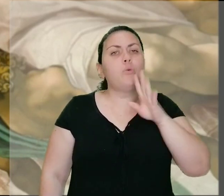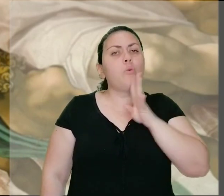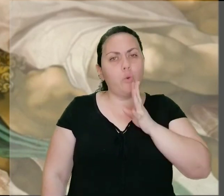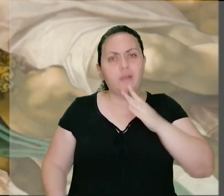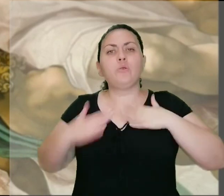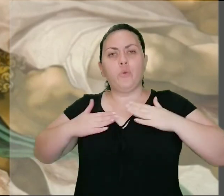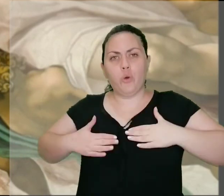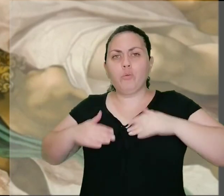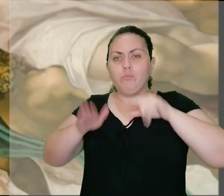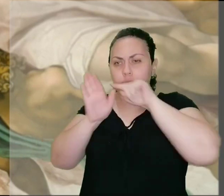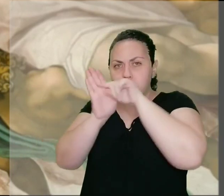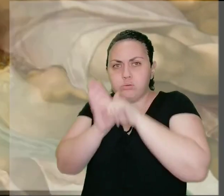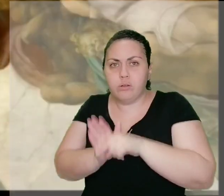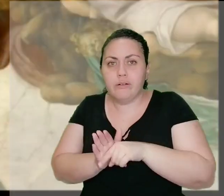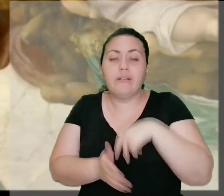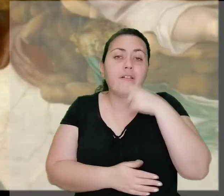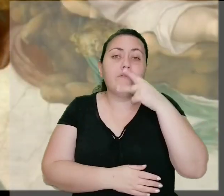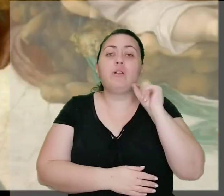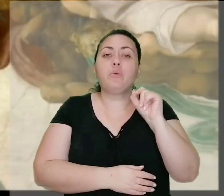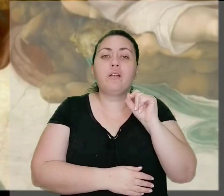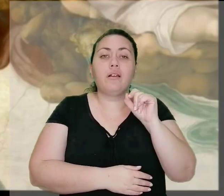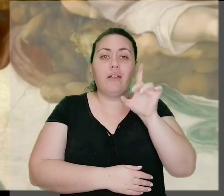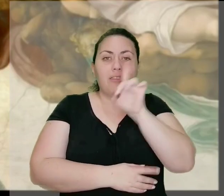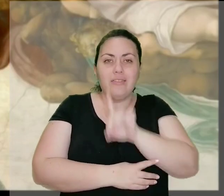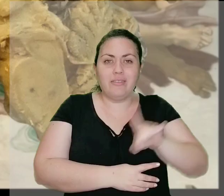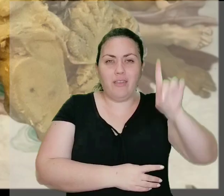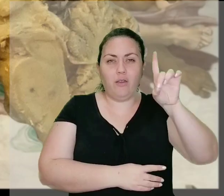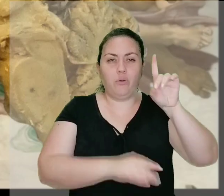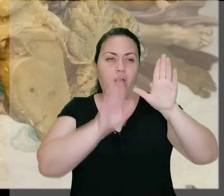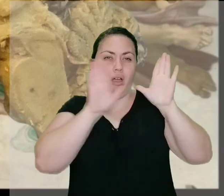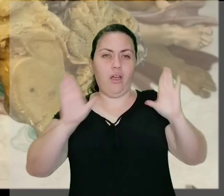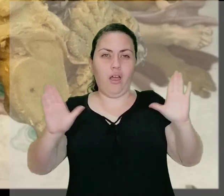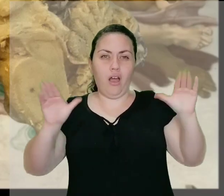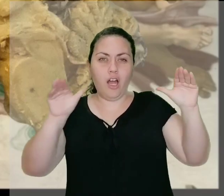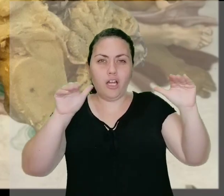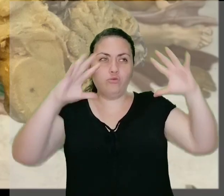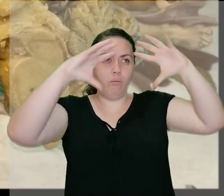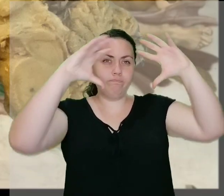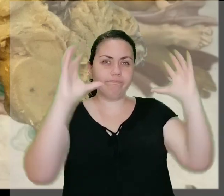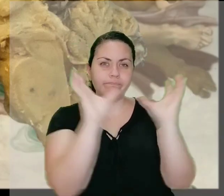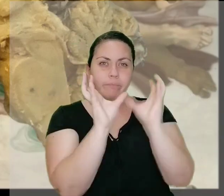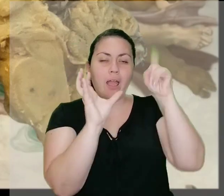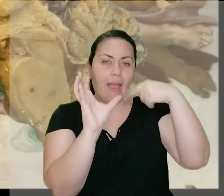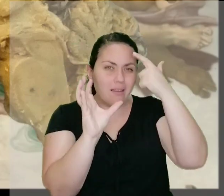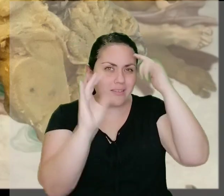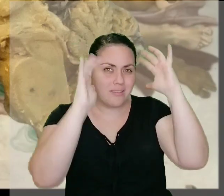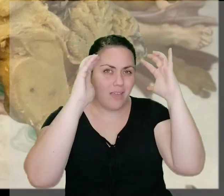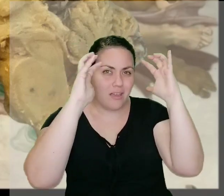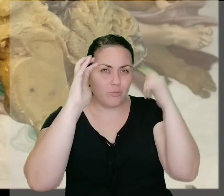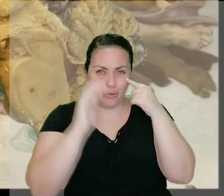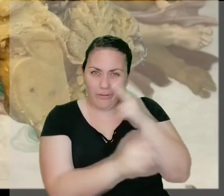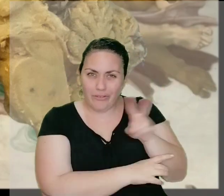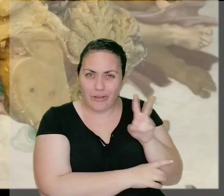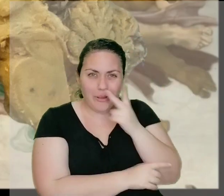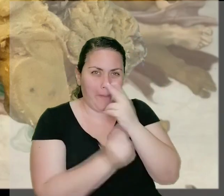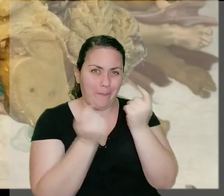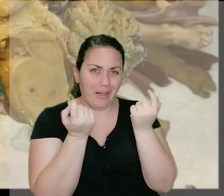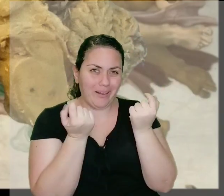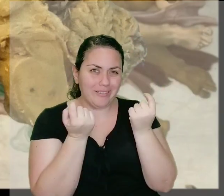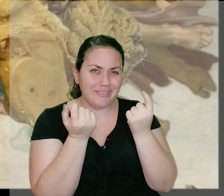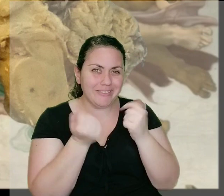estudiosos apontaram que Deus e os anjos que o rodeiam nesse afresco estariam dentro de um cérebro humano. E você, também notou essa